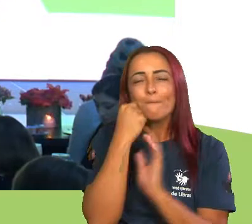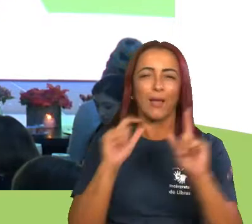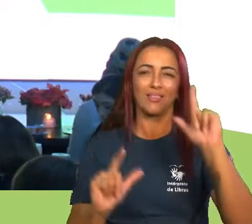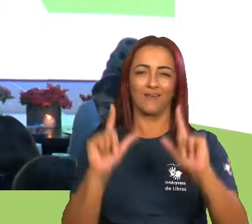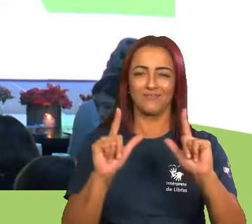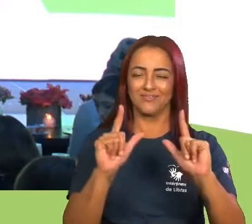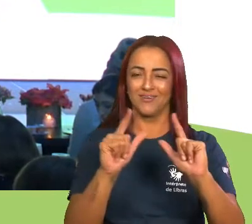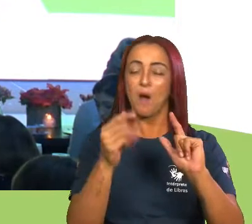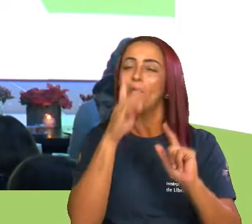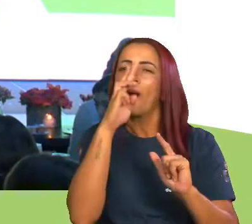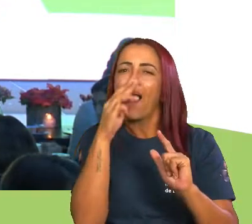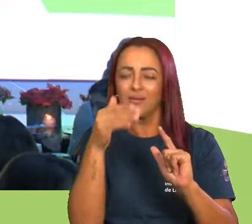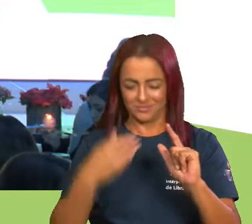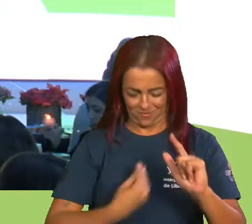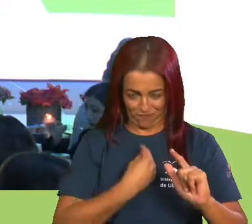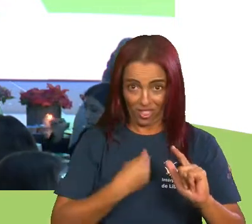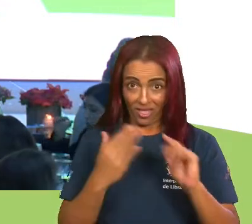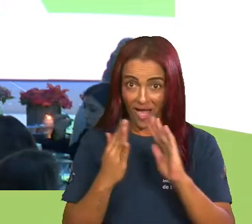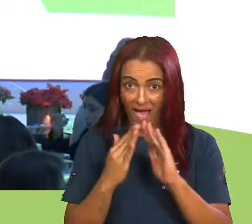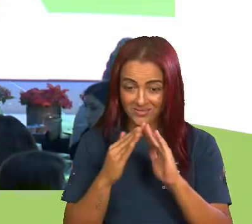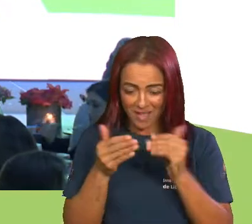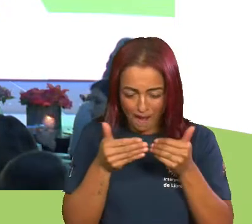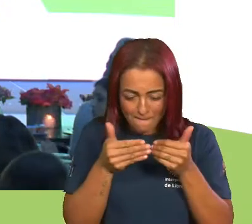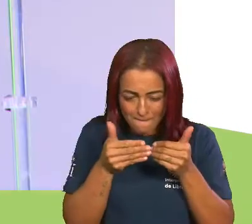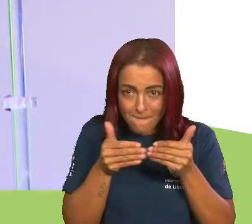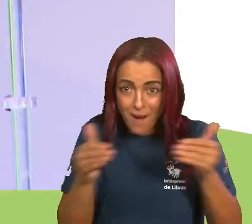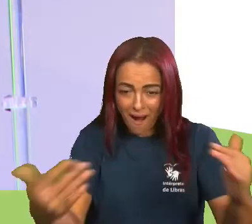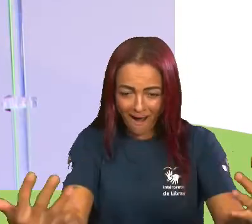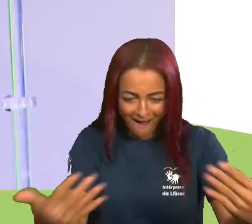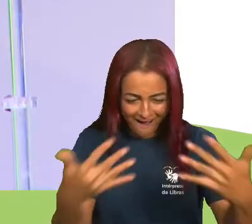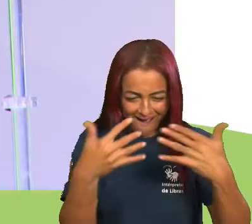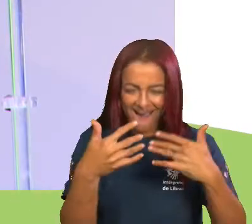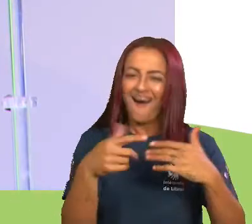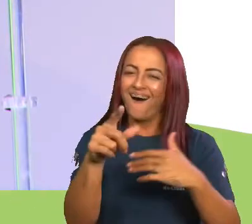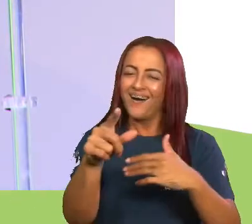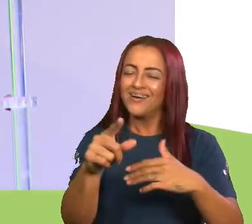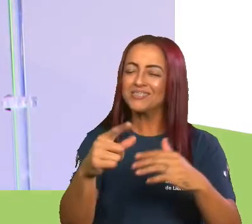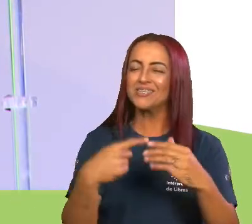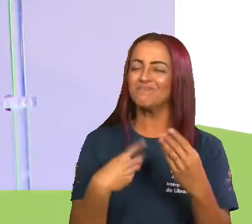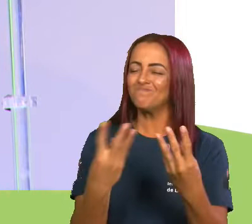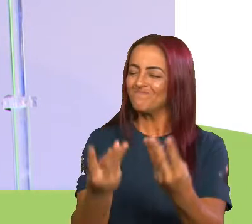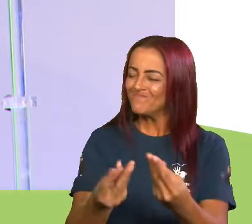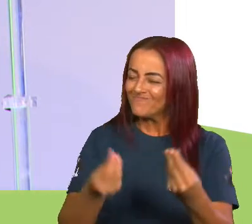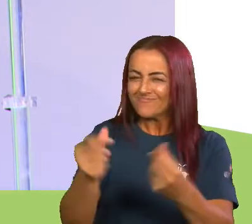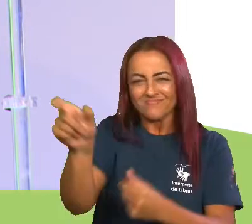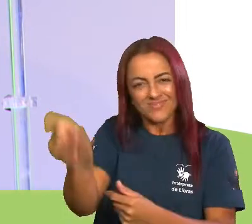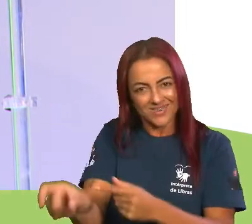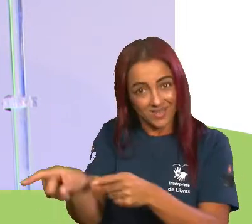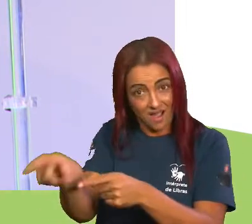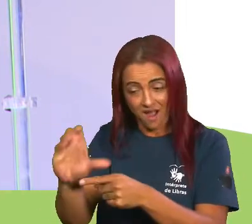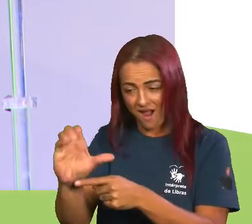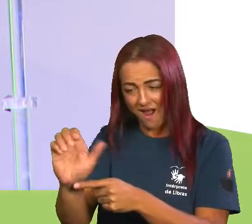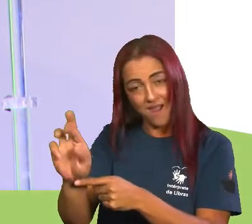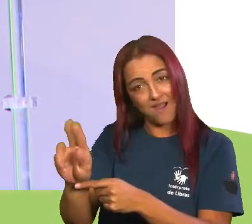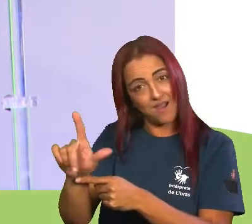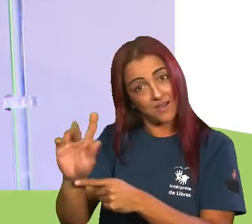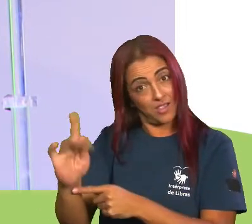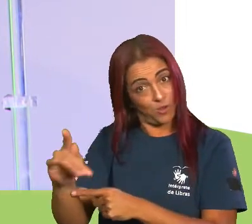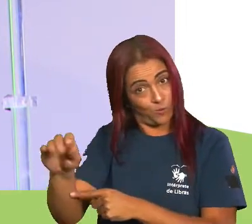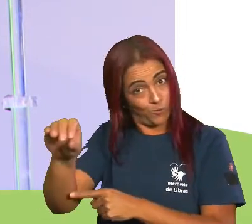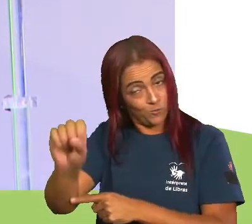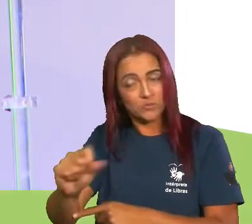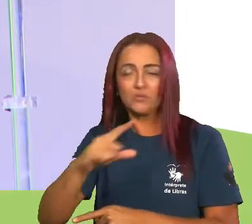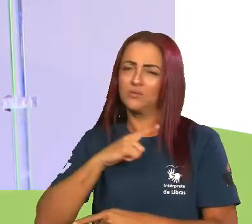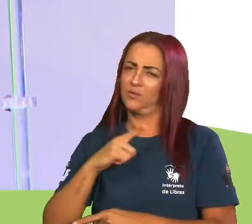na nossa casa, mas o Carlinhos, ele tem é um ser humano ímpar.